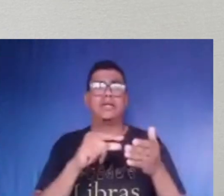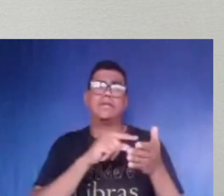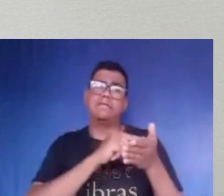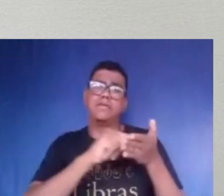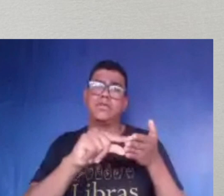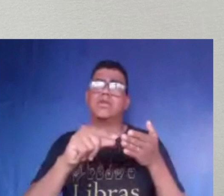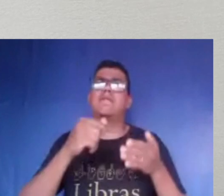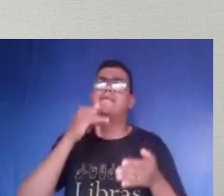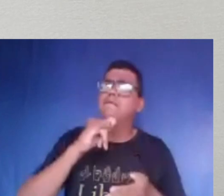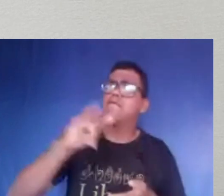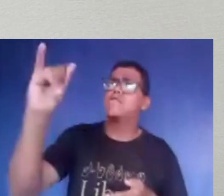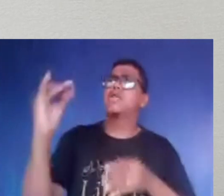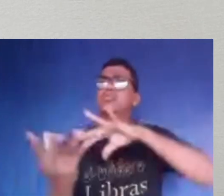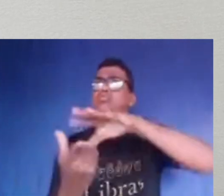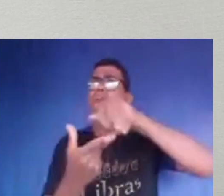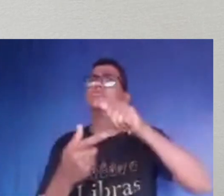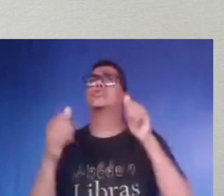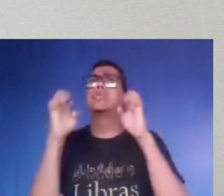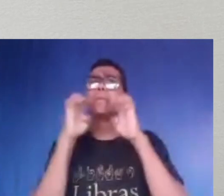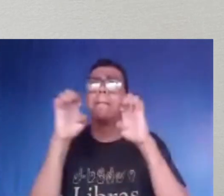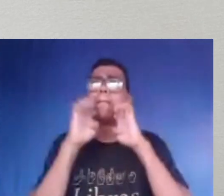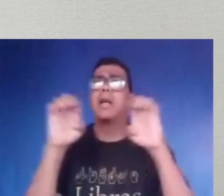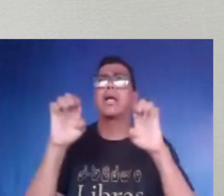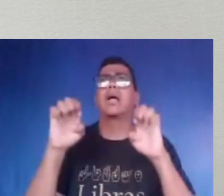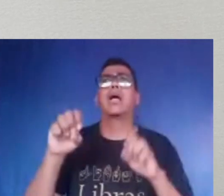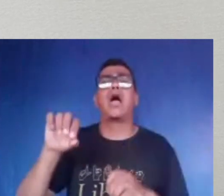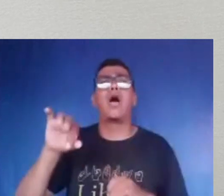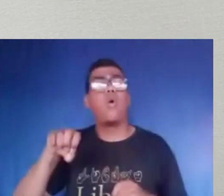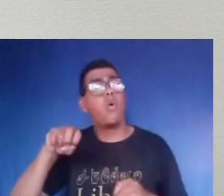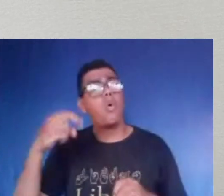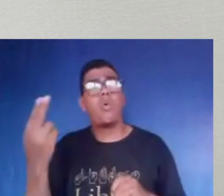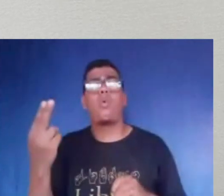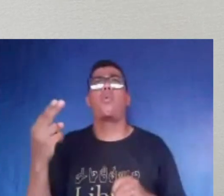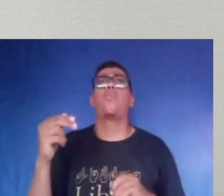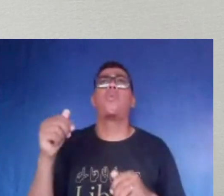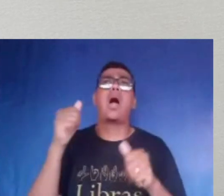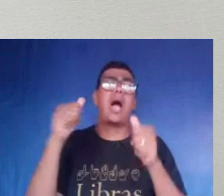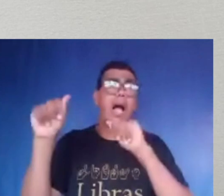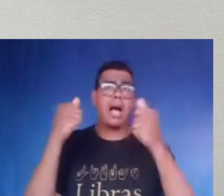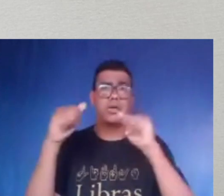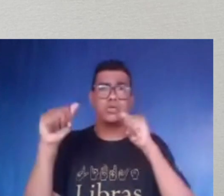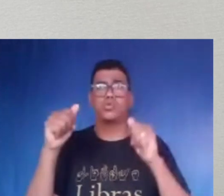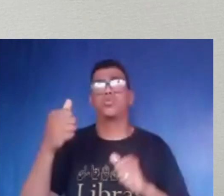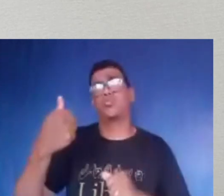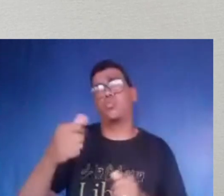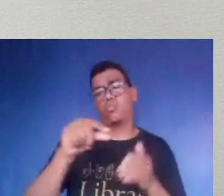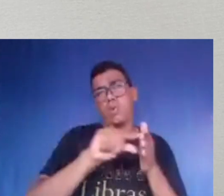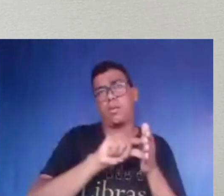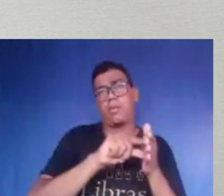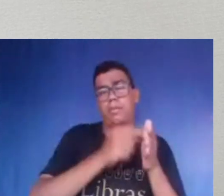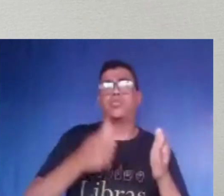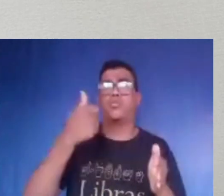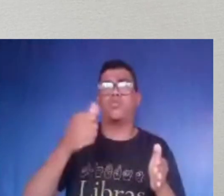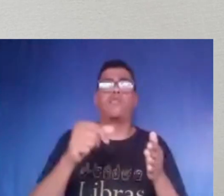aquele versículo que está lá em Atos 1:8, né, que destaca que nós somos as testemunhas tanto em Jerusalém como Judéia, Samaria e até